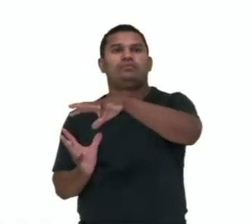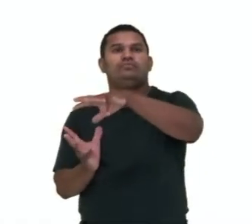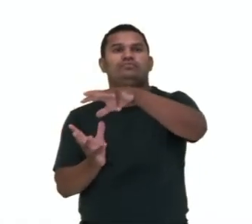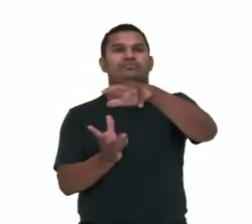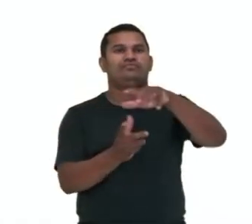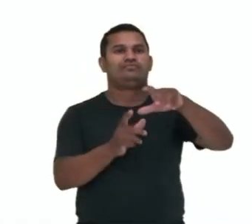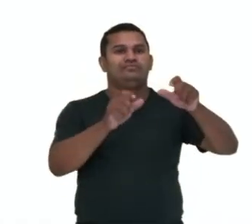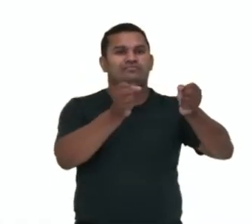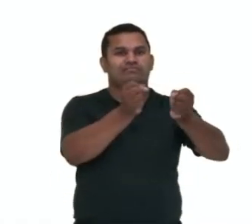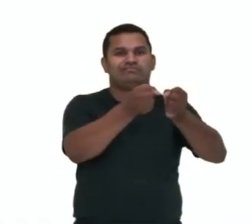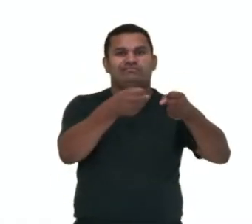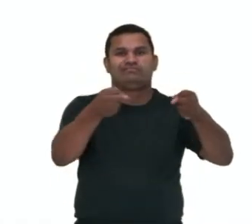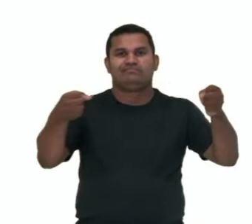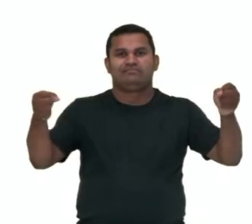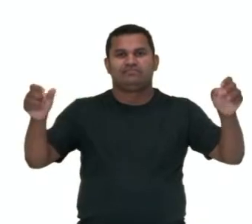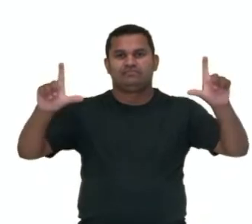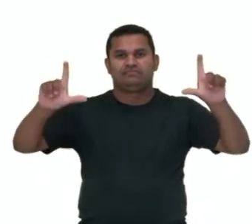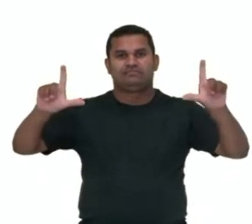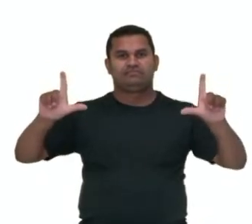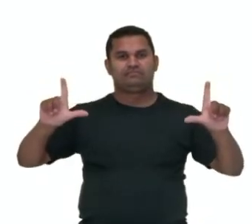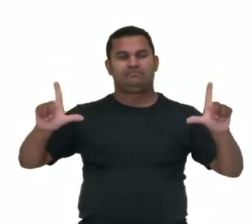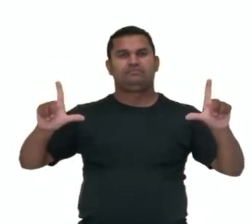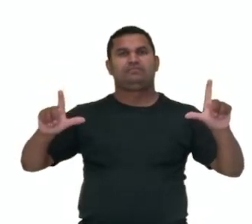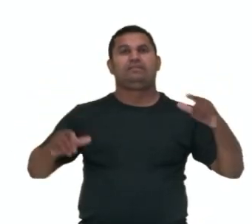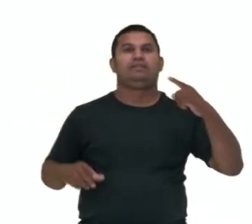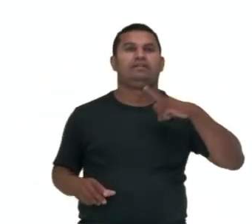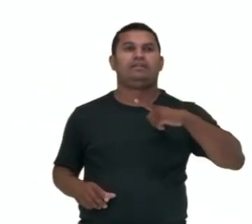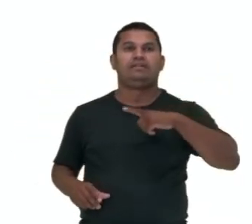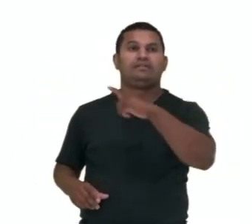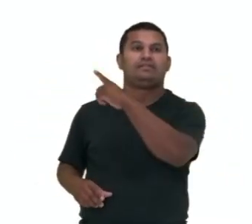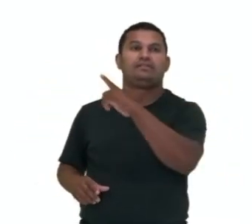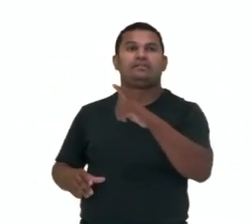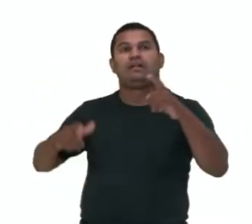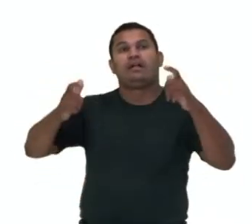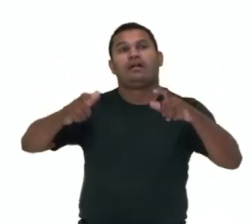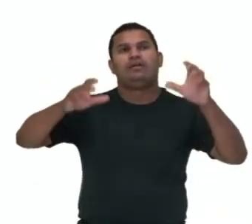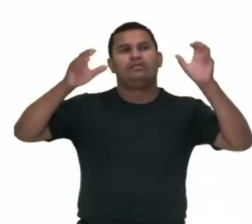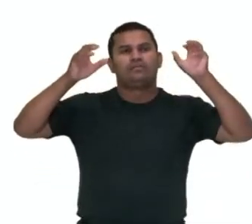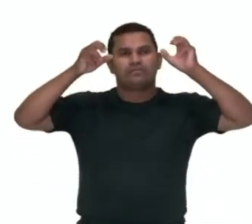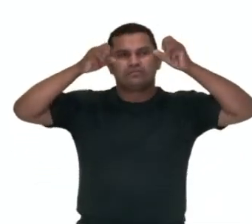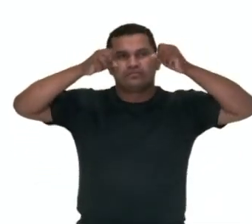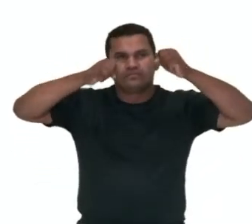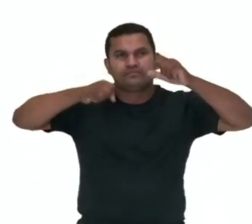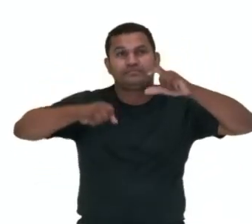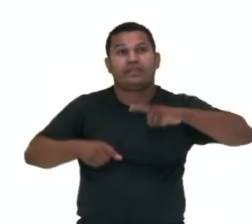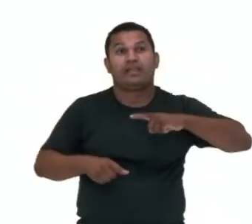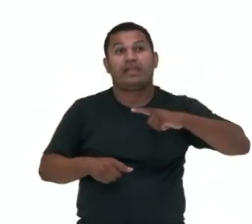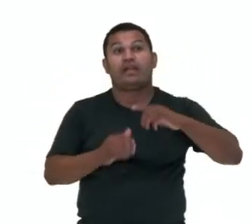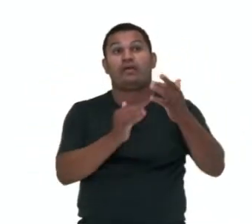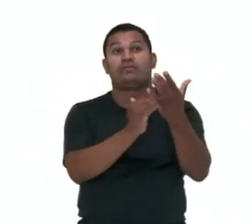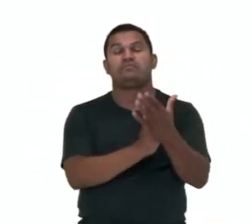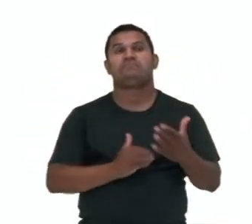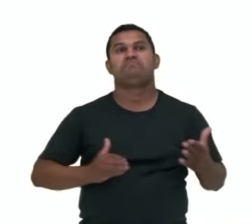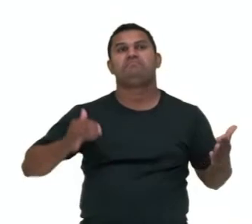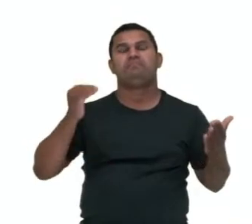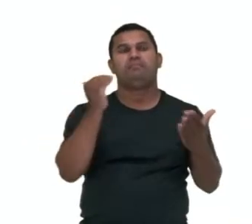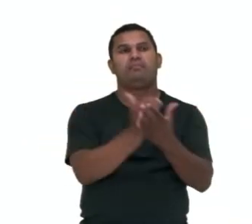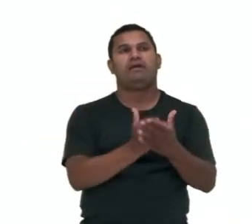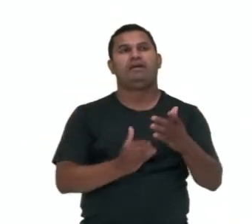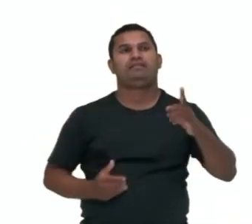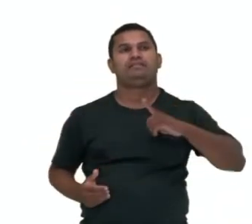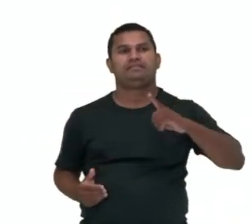Então as áreas que estão mais escuras ali são áreas onde nós temos a maior quantidade dessas reservas,